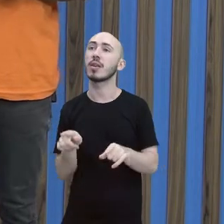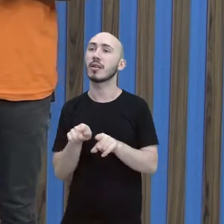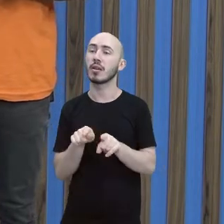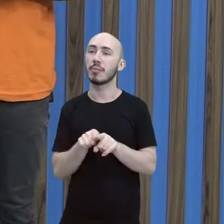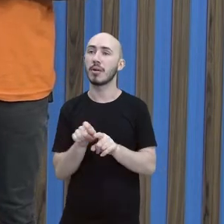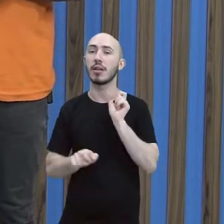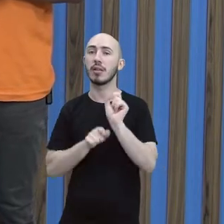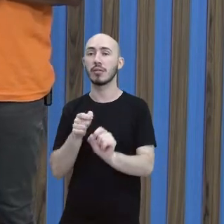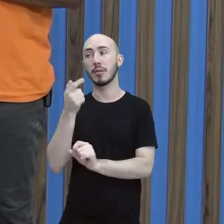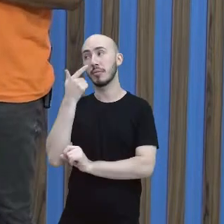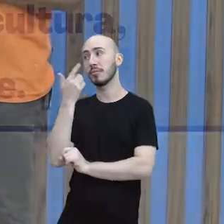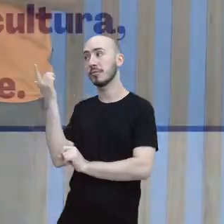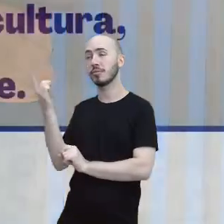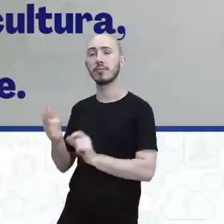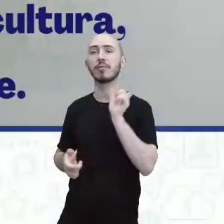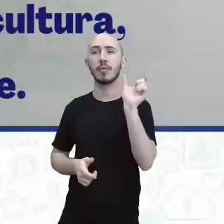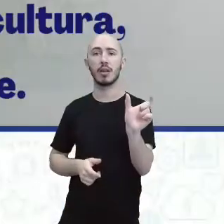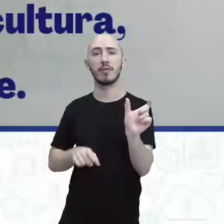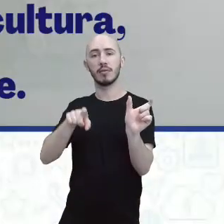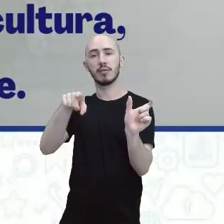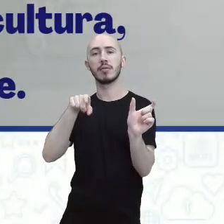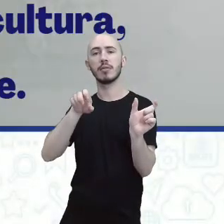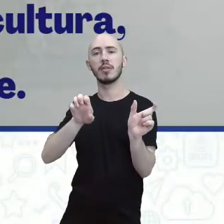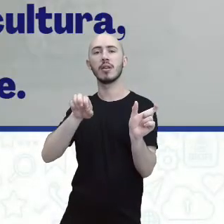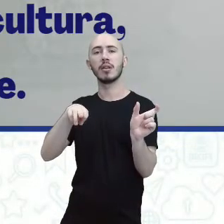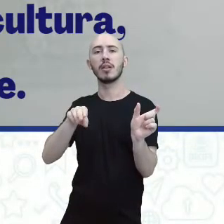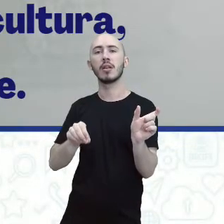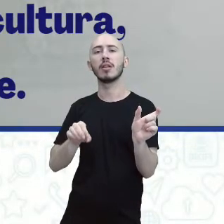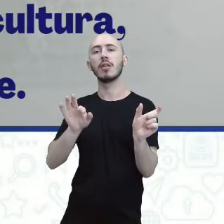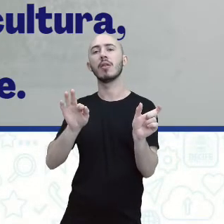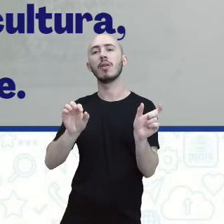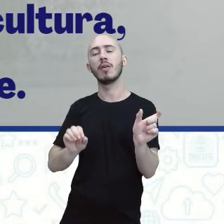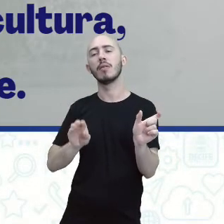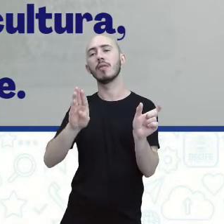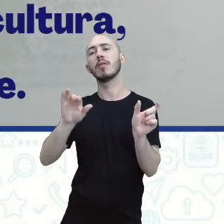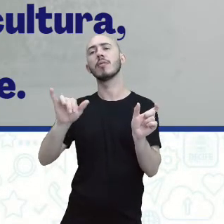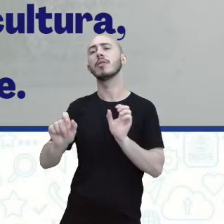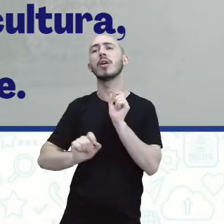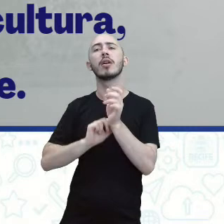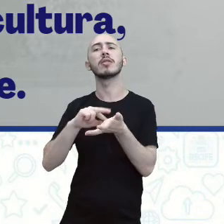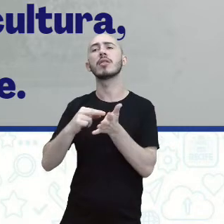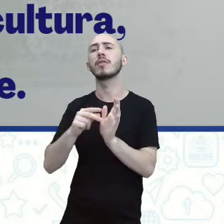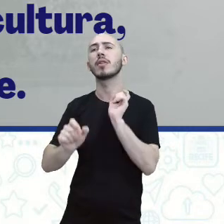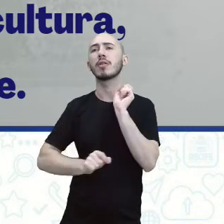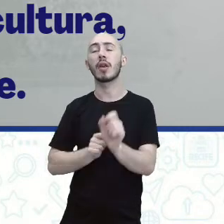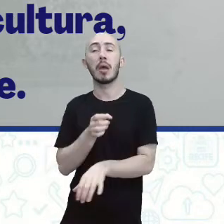que eu preciso passar para vocês é xenofobia. É o medo, a aversão ou a profunda antipatia em relação aos